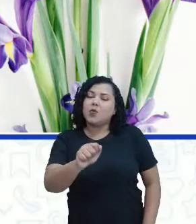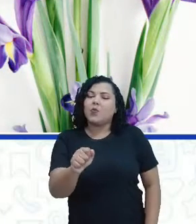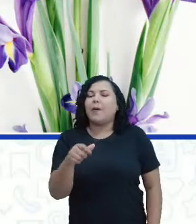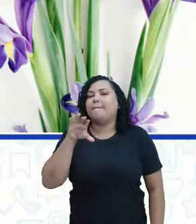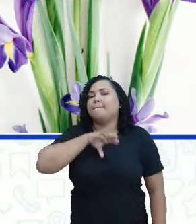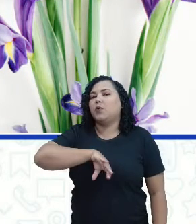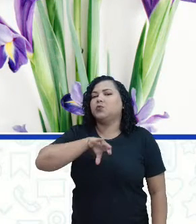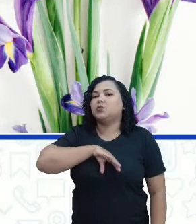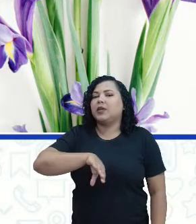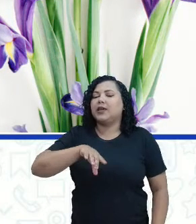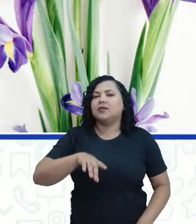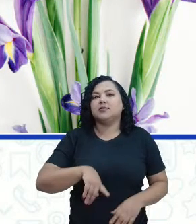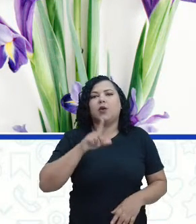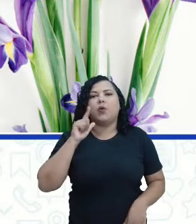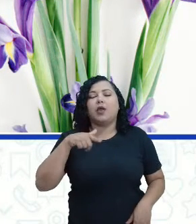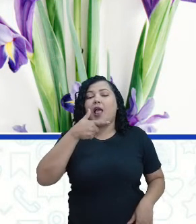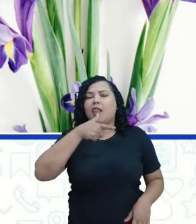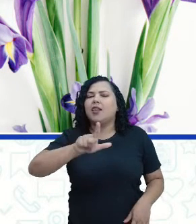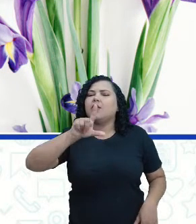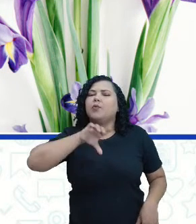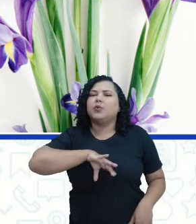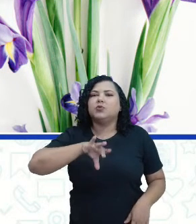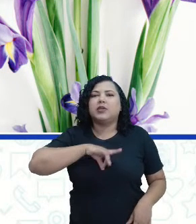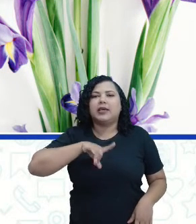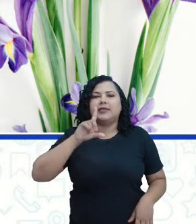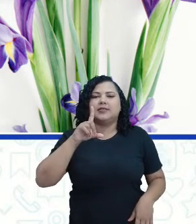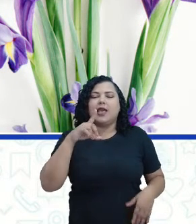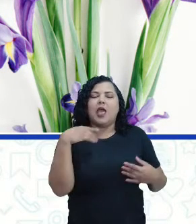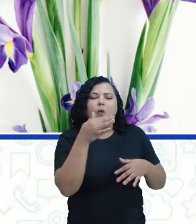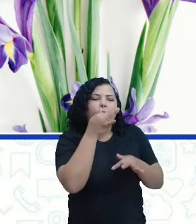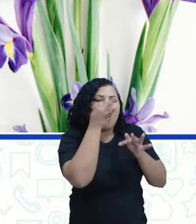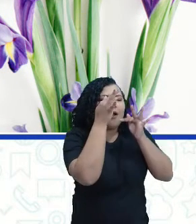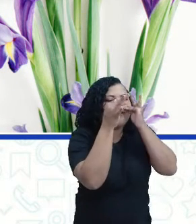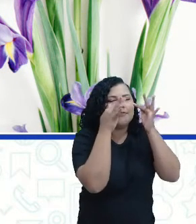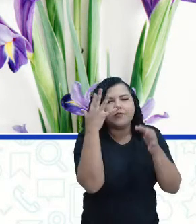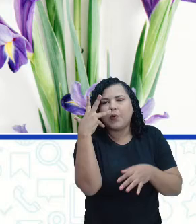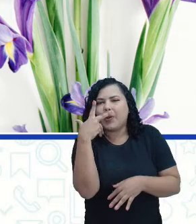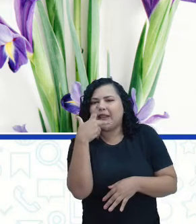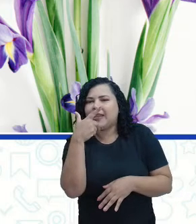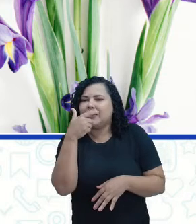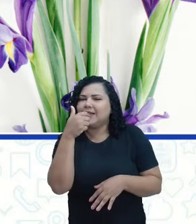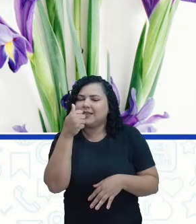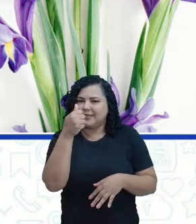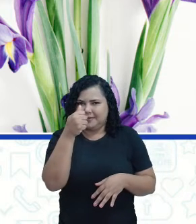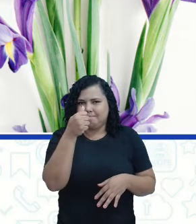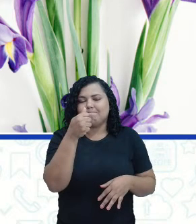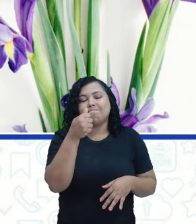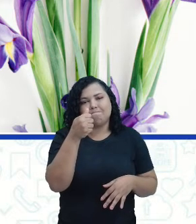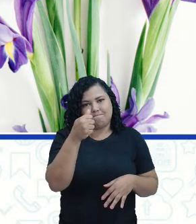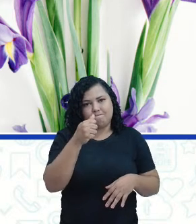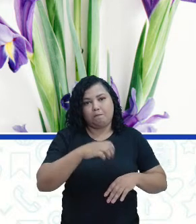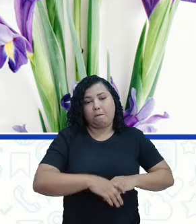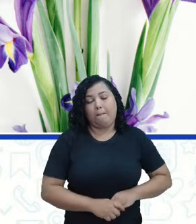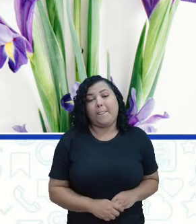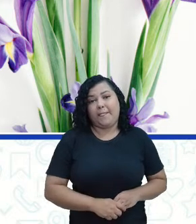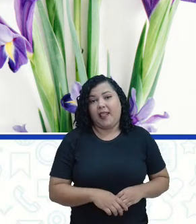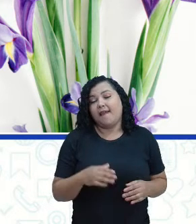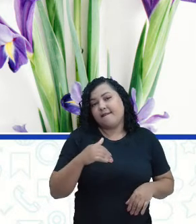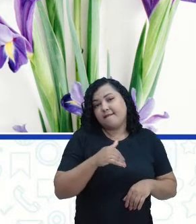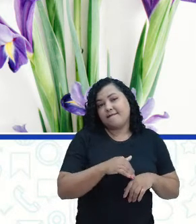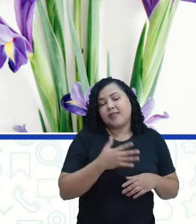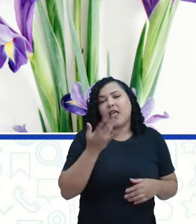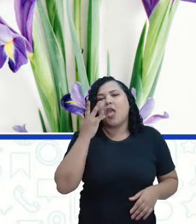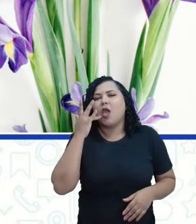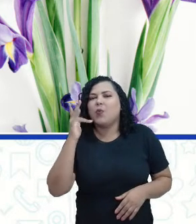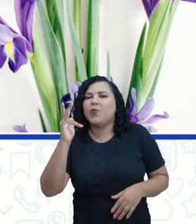do Lácio, inculta e bela. És a um tempo esplendor e sepultura. Ouro nativo, que